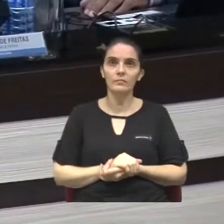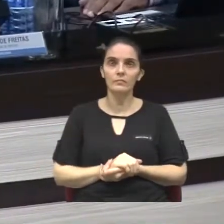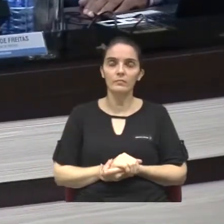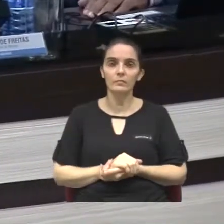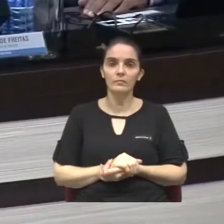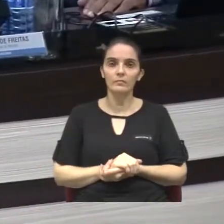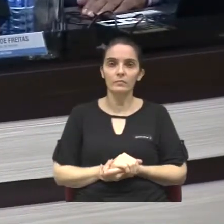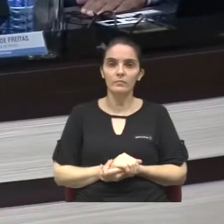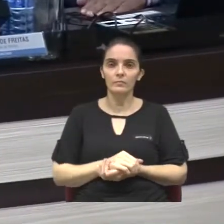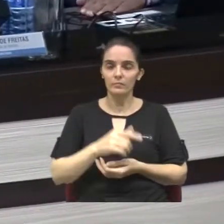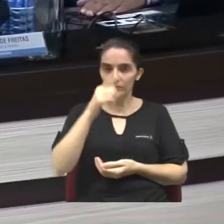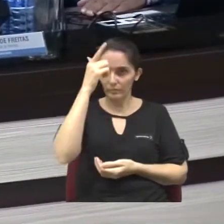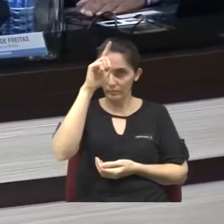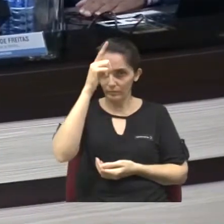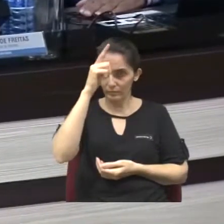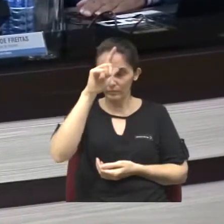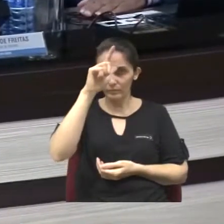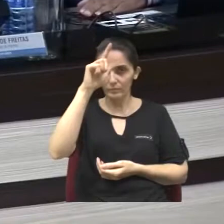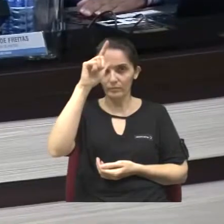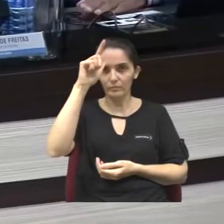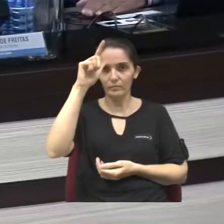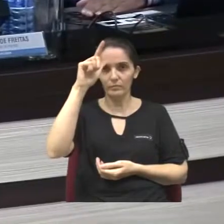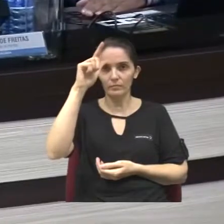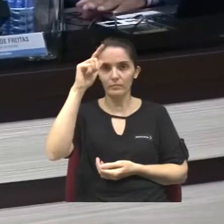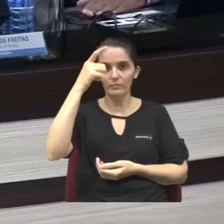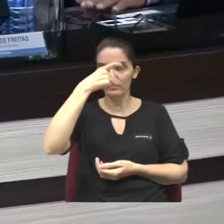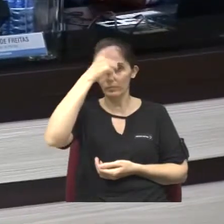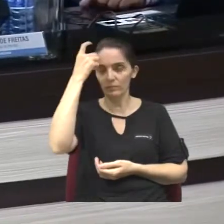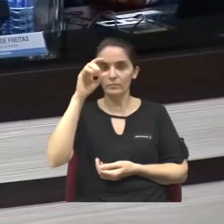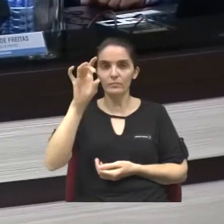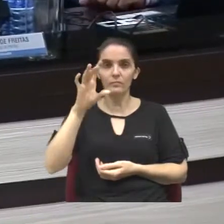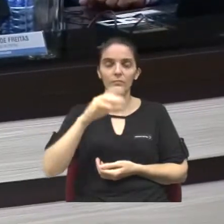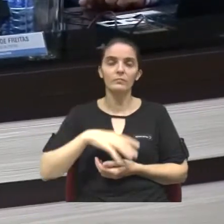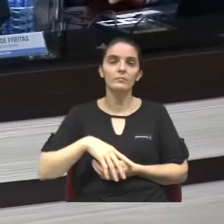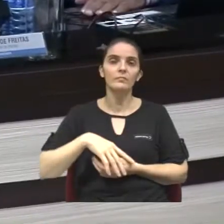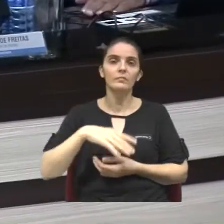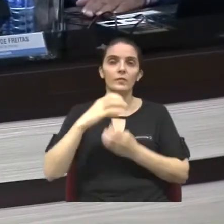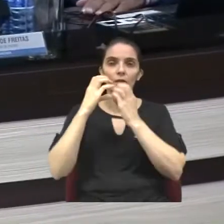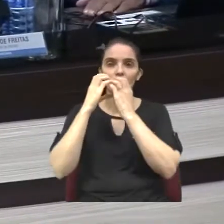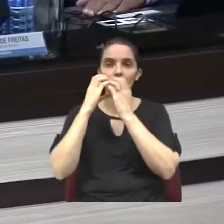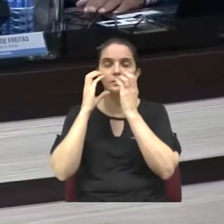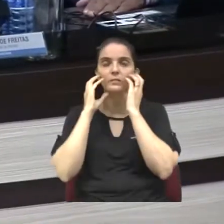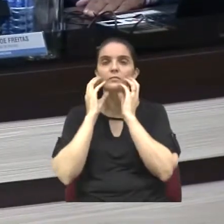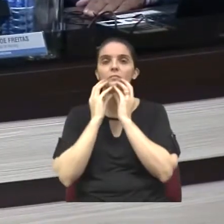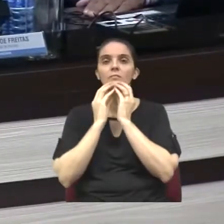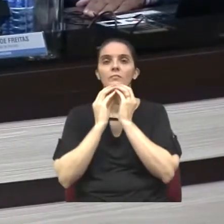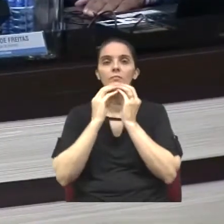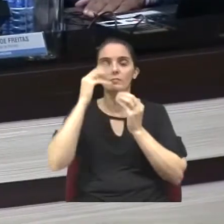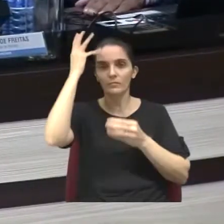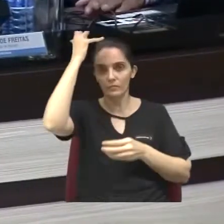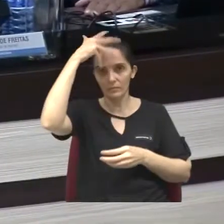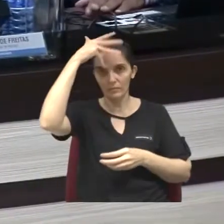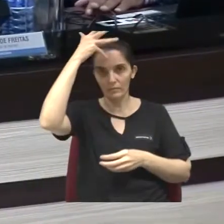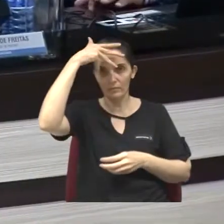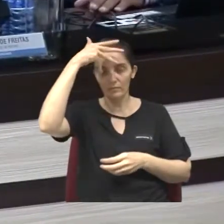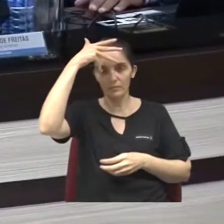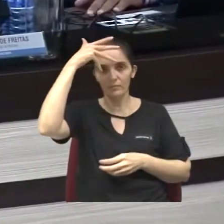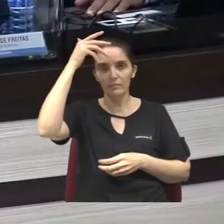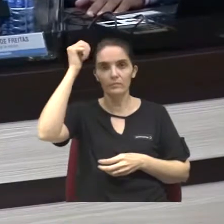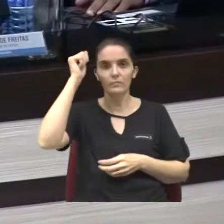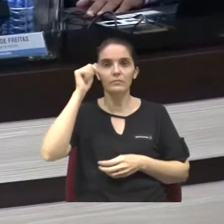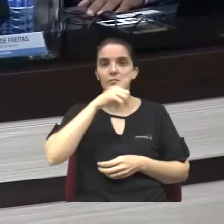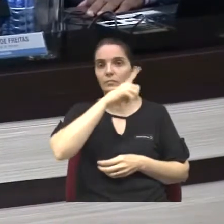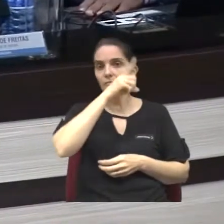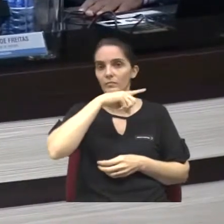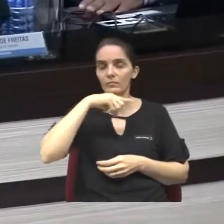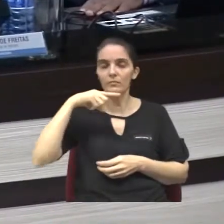Sidney Pascotto, vereador Wagner Barbosa, vereador Mir do Lanche, vereadora Érica Tanque, vereadora doutora